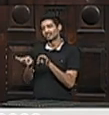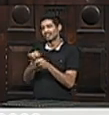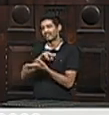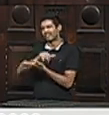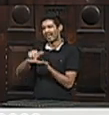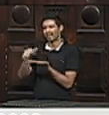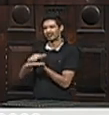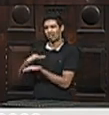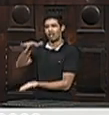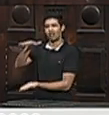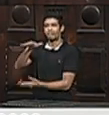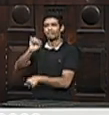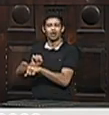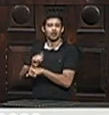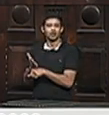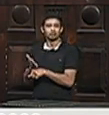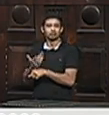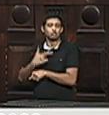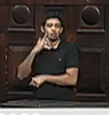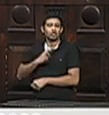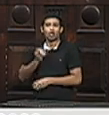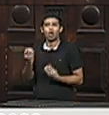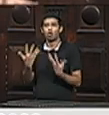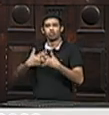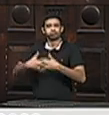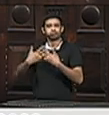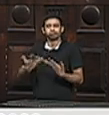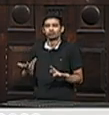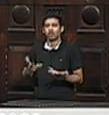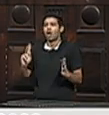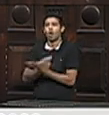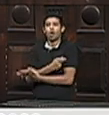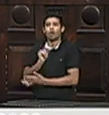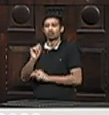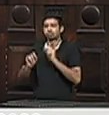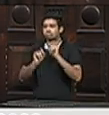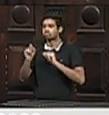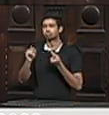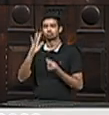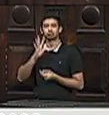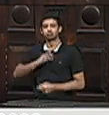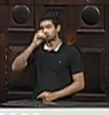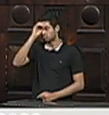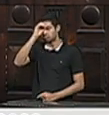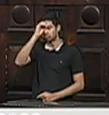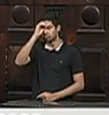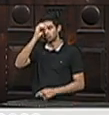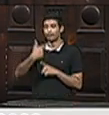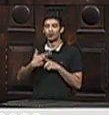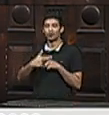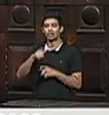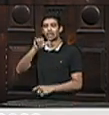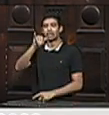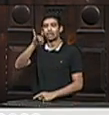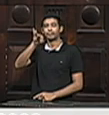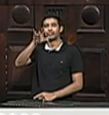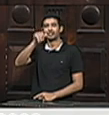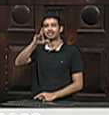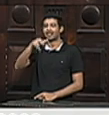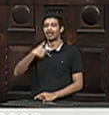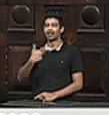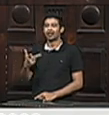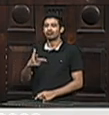janeiro. Tem que ser votada nesta casa no mês de dezembro, para que o governador possa sancionar e ainda